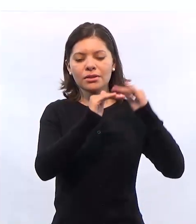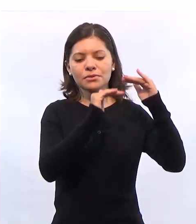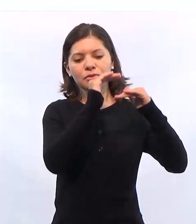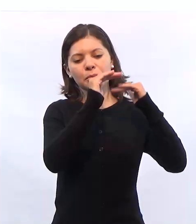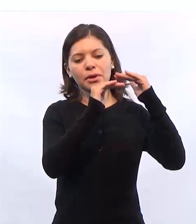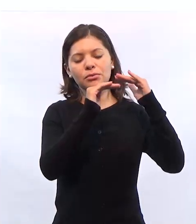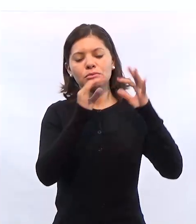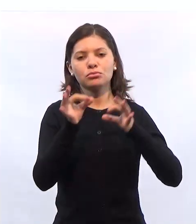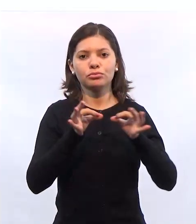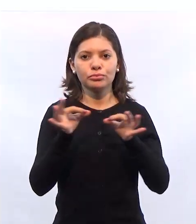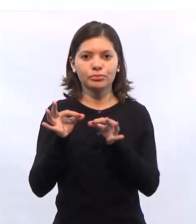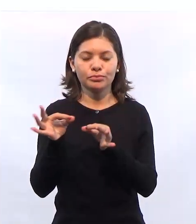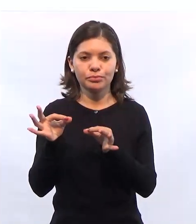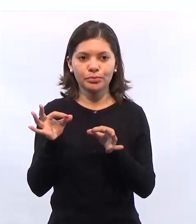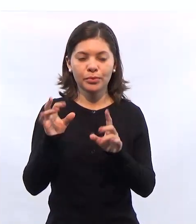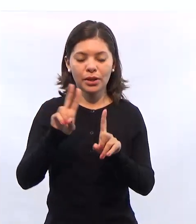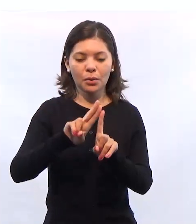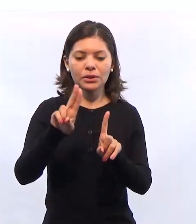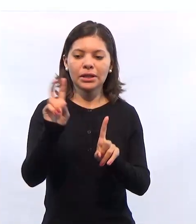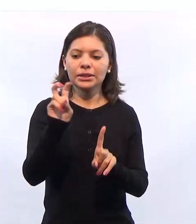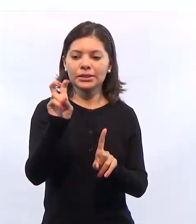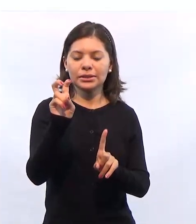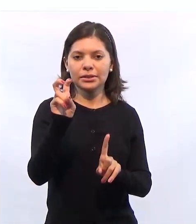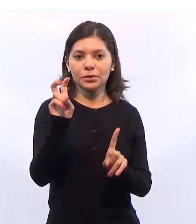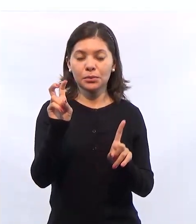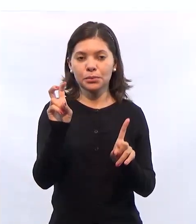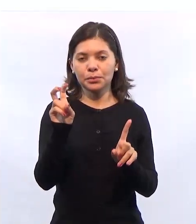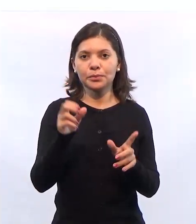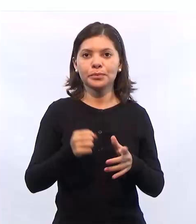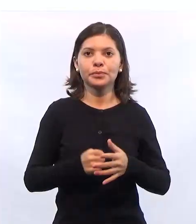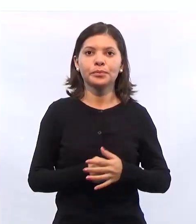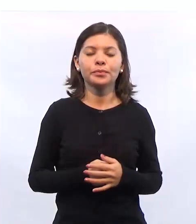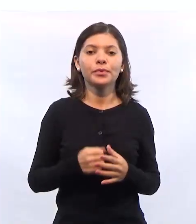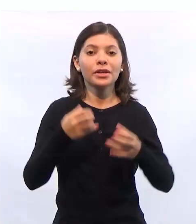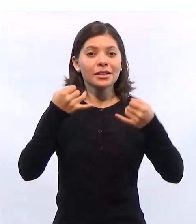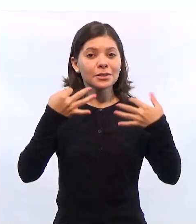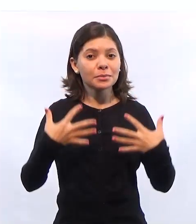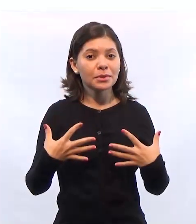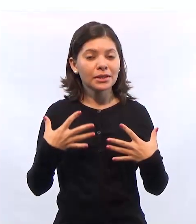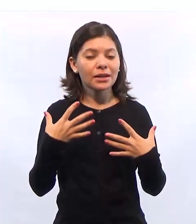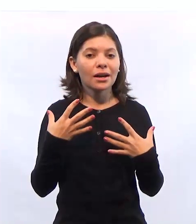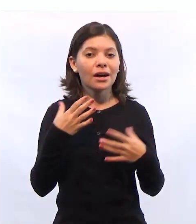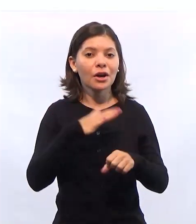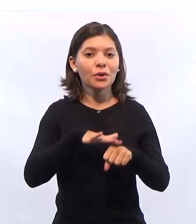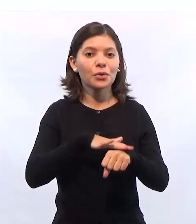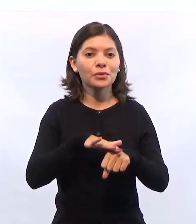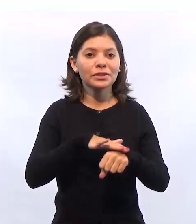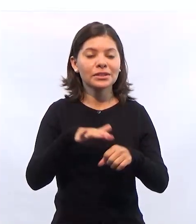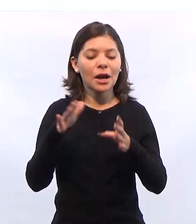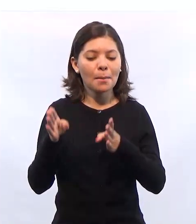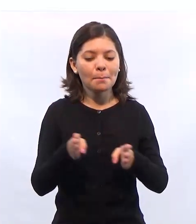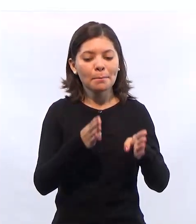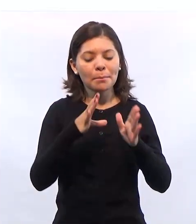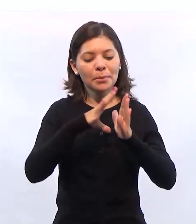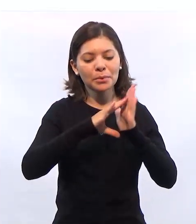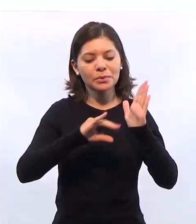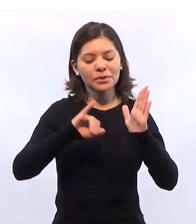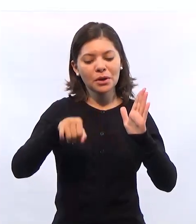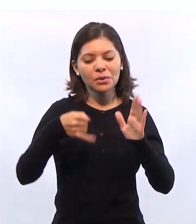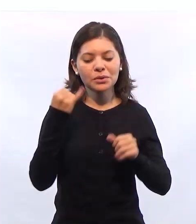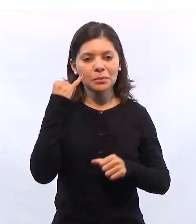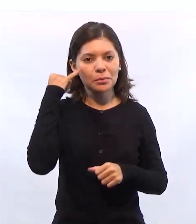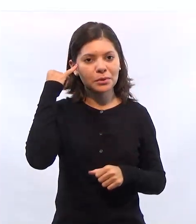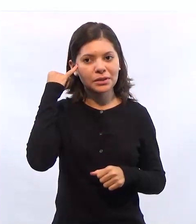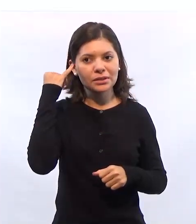do desenvolvimento organizacional Na unidade 5 penúltima unidade vamos falar da metodologia de produção